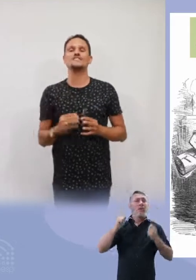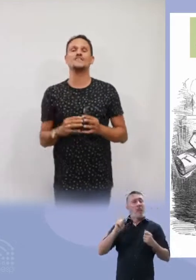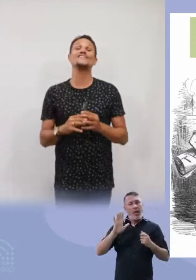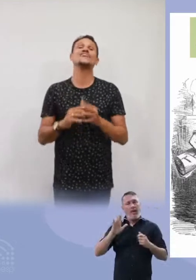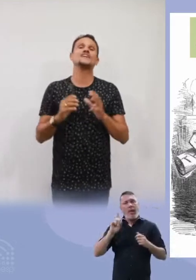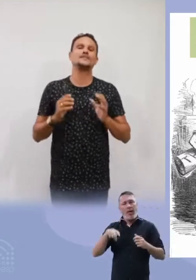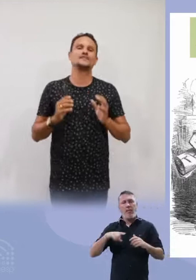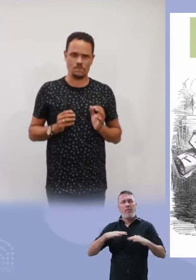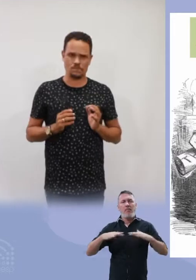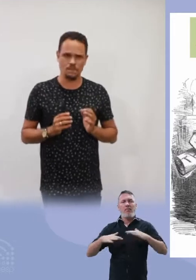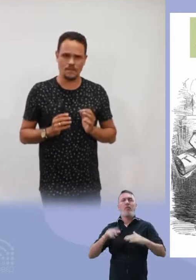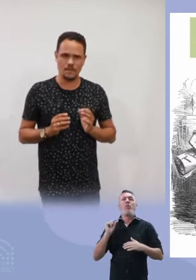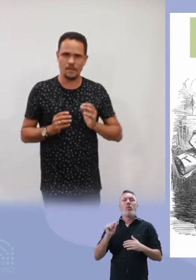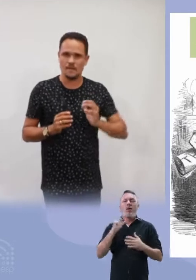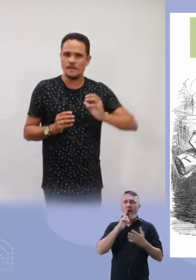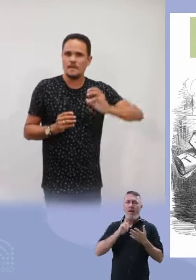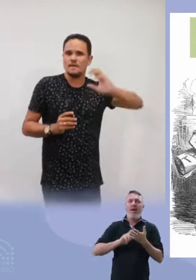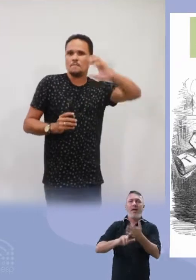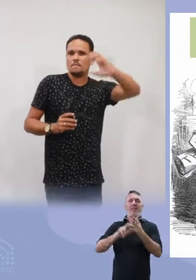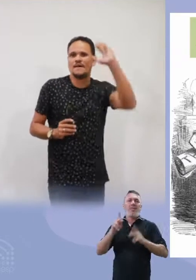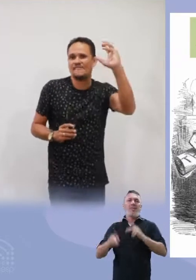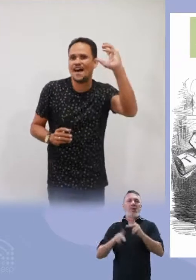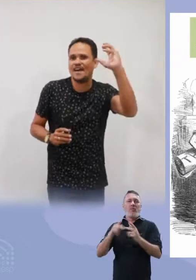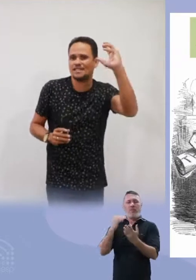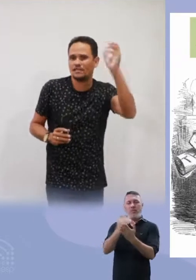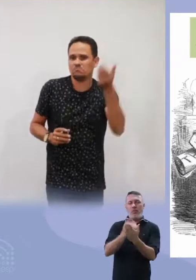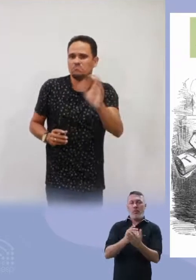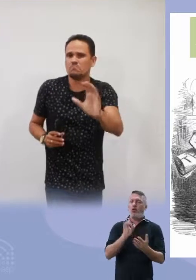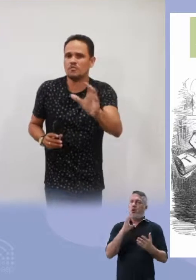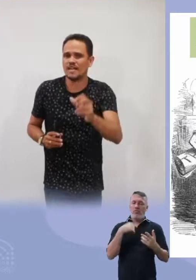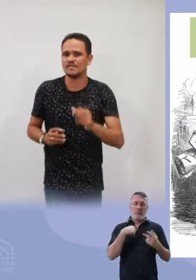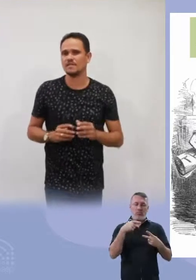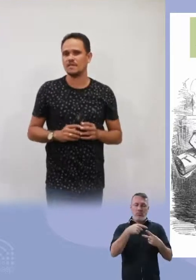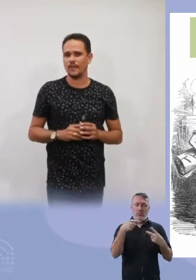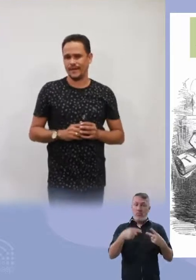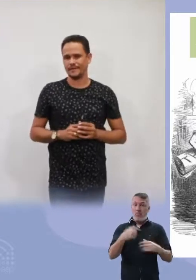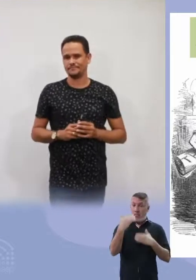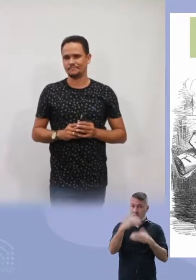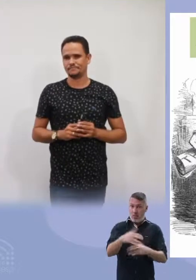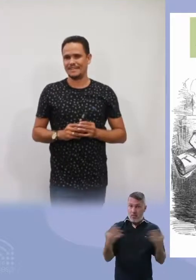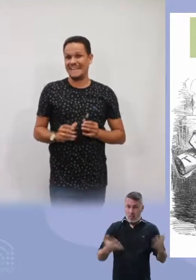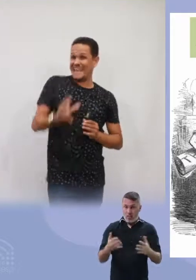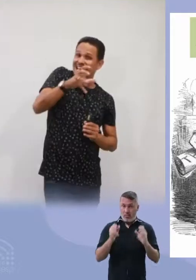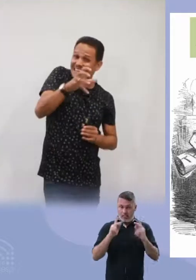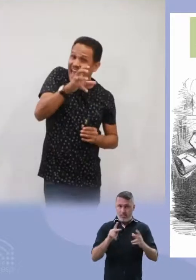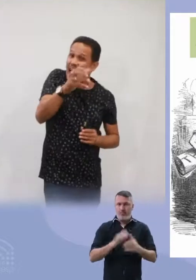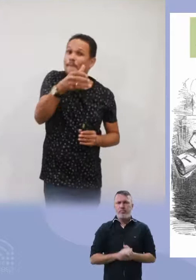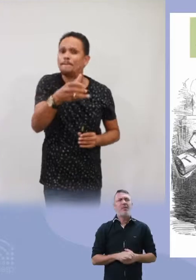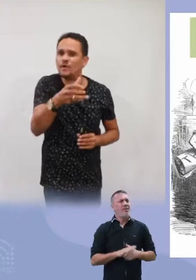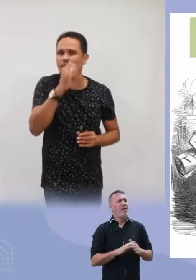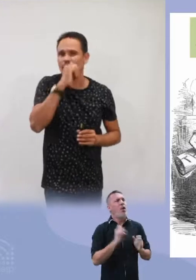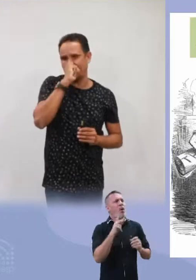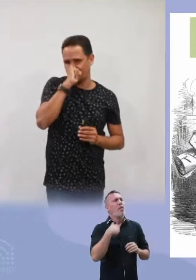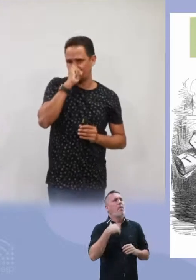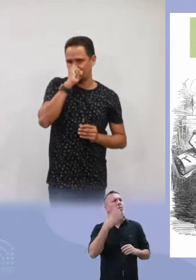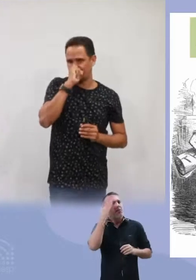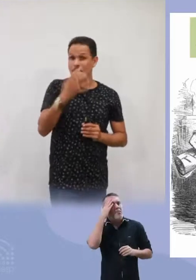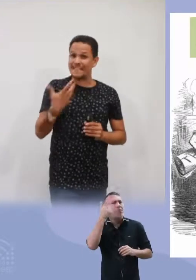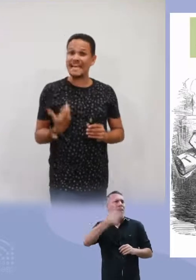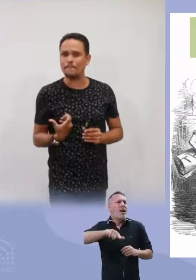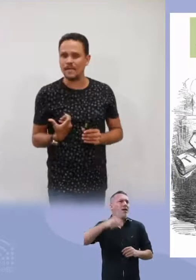aqui, agora você vai viajar aqui comigo. Primeira fase, 1750. Inglaterra